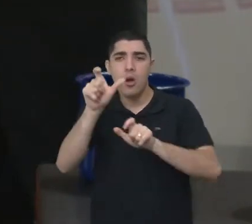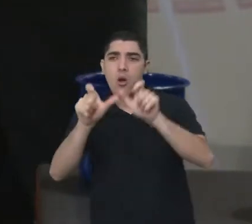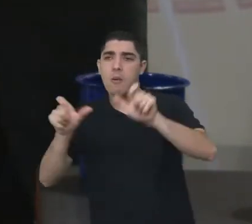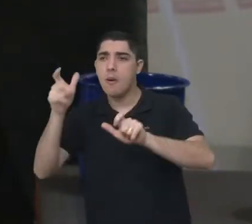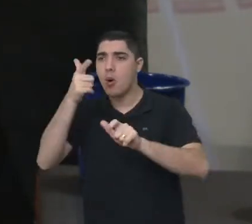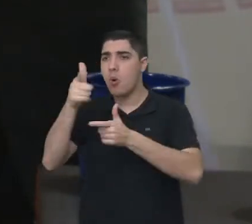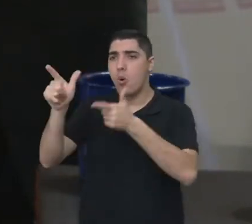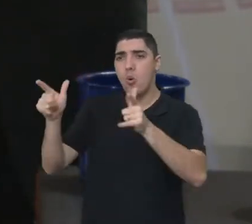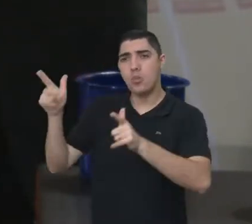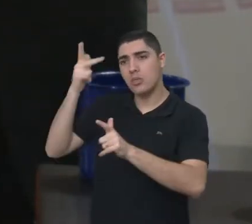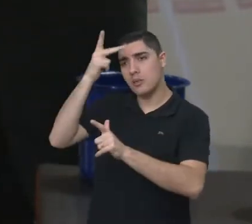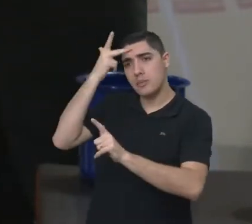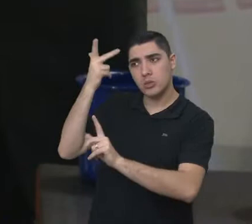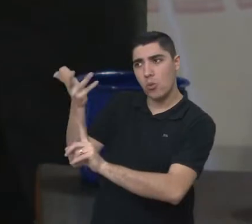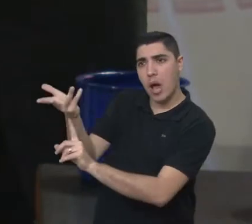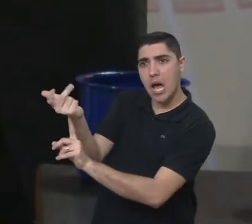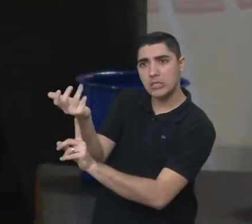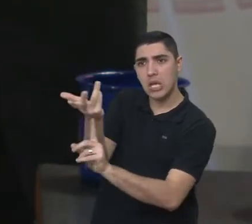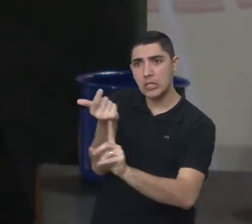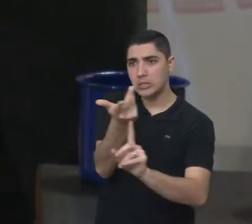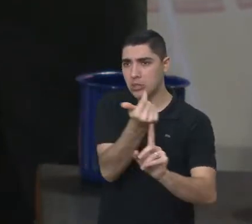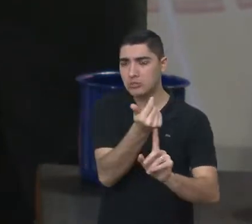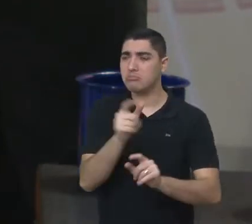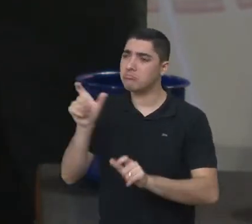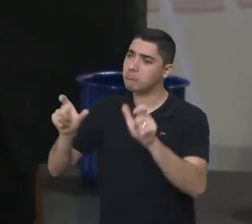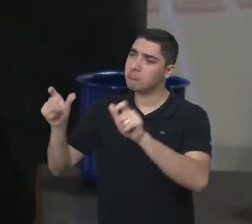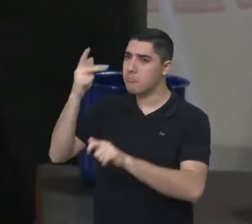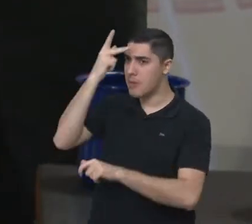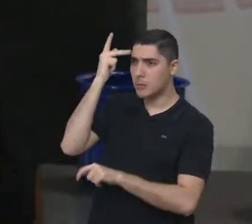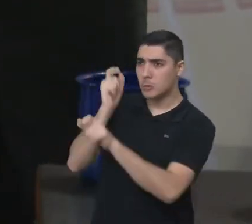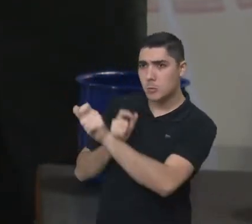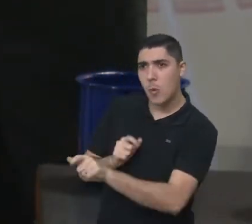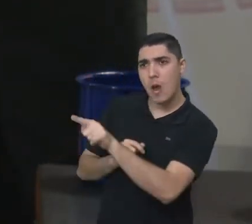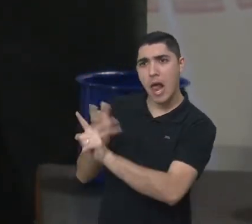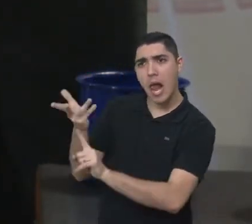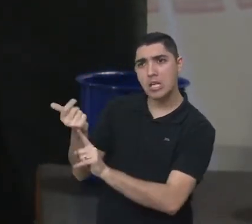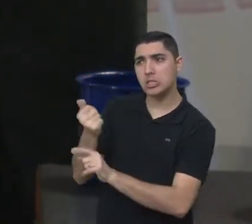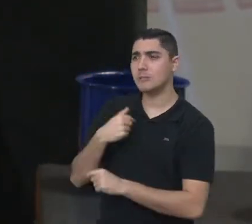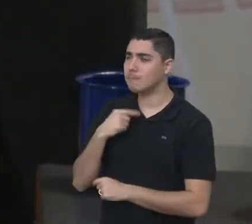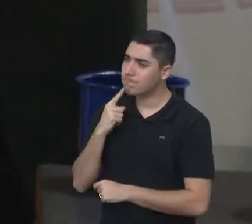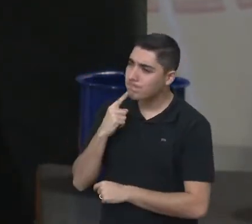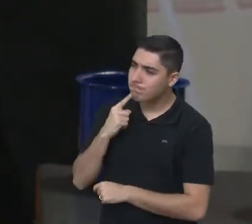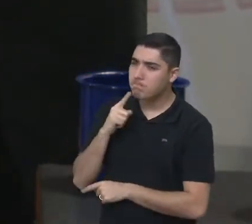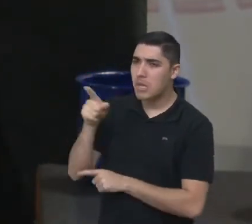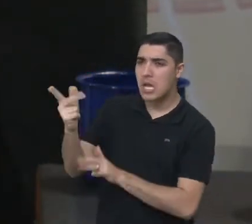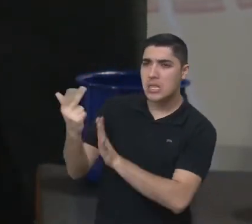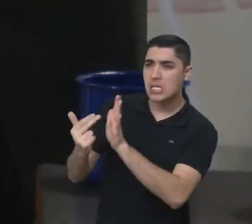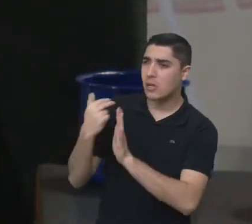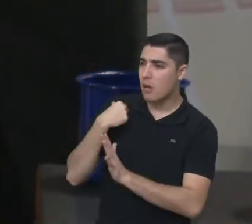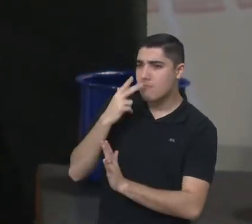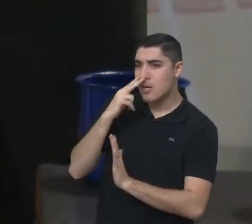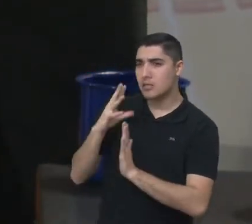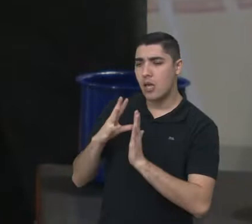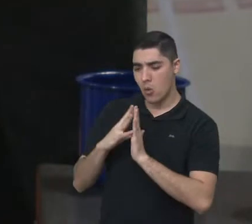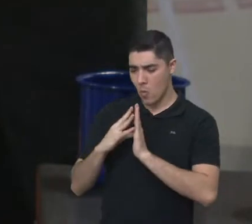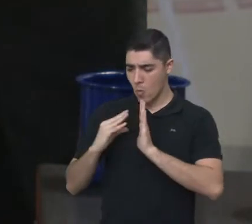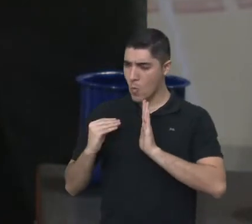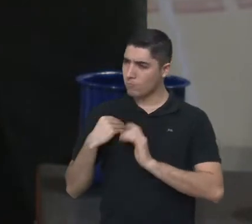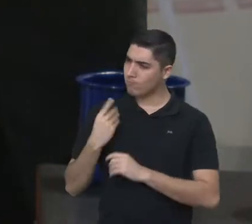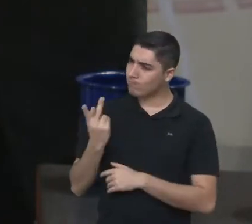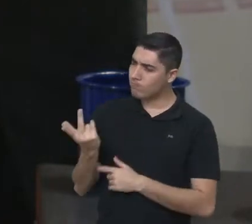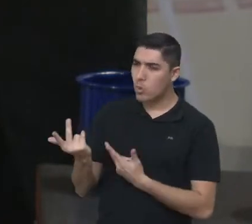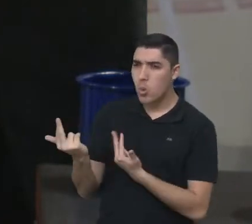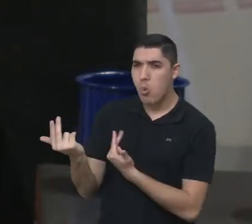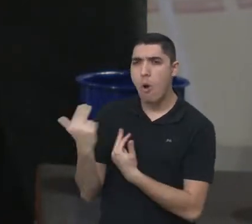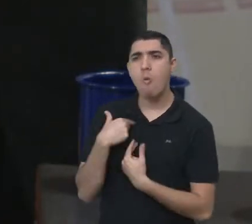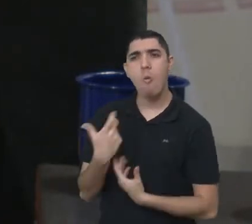outros artistas, tomei como referência outros artistas desenhando, então isso incentivou muito,